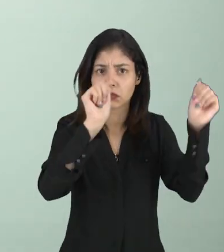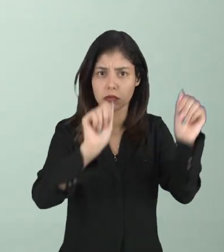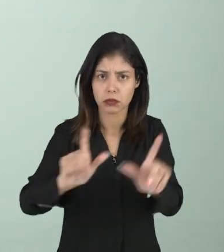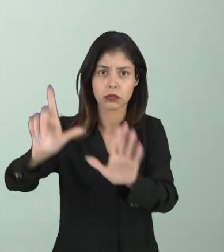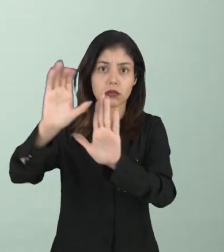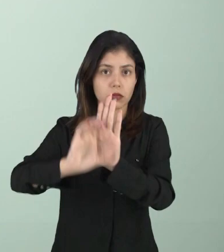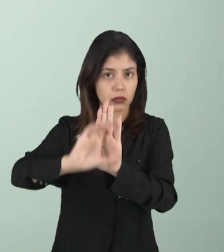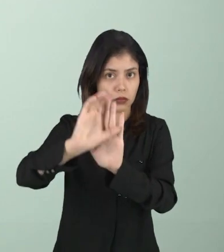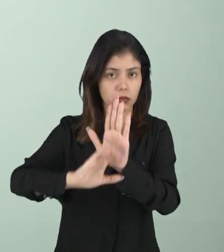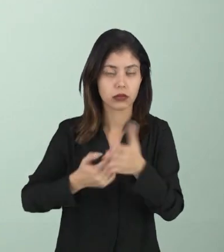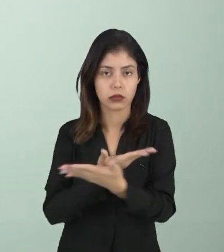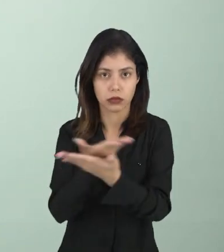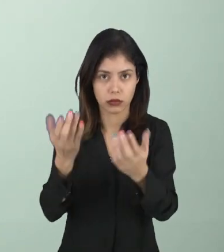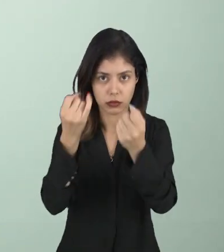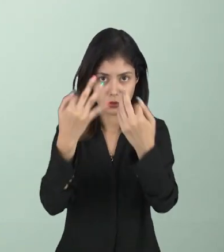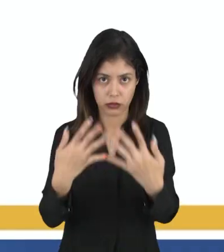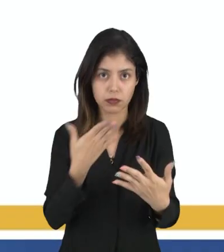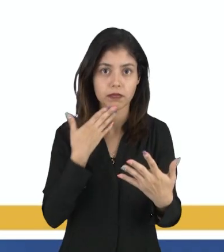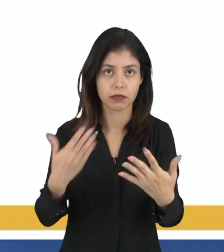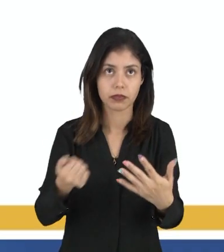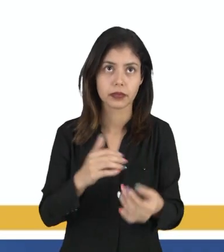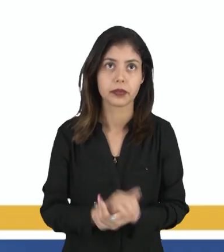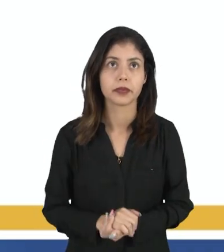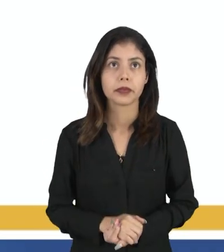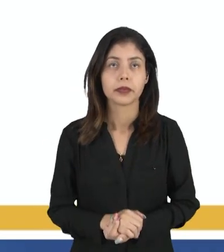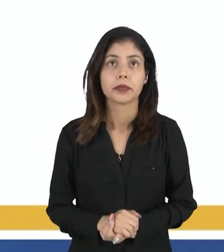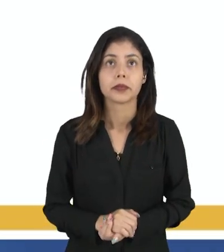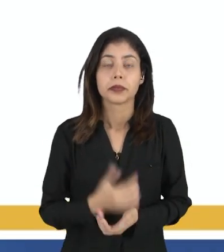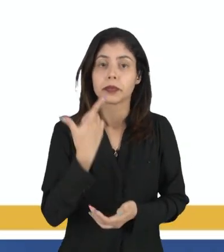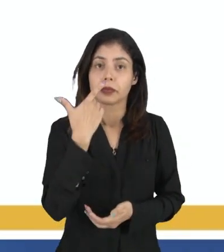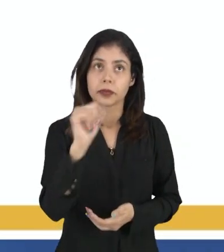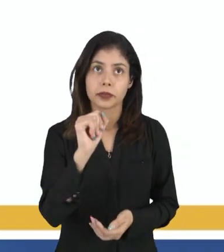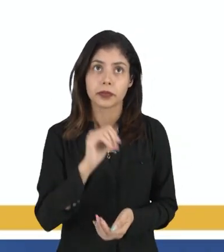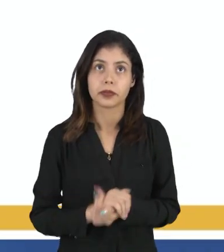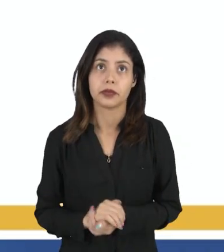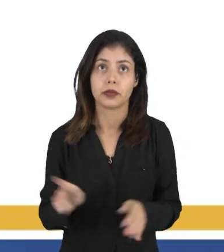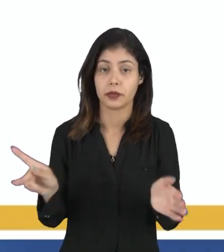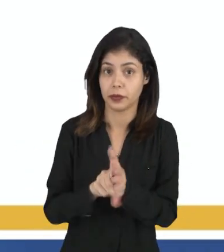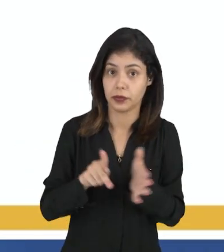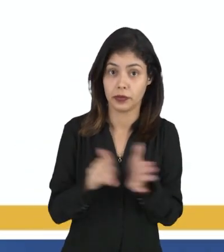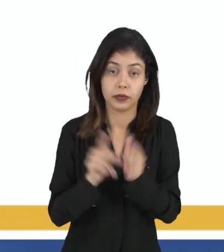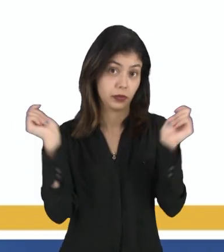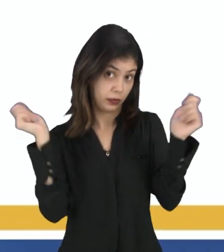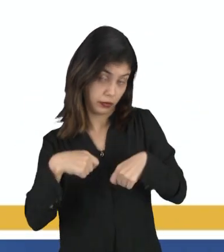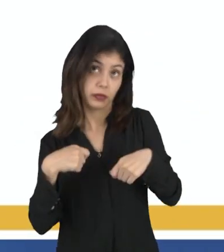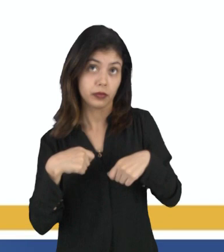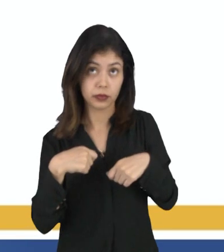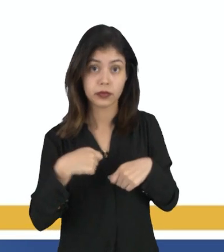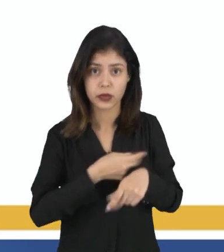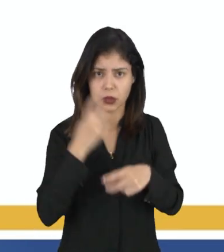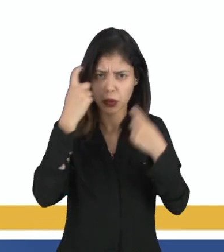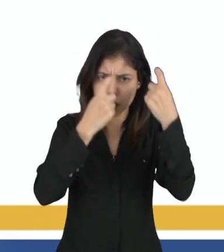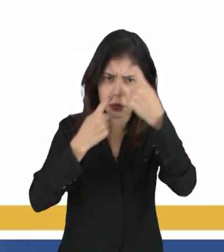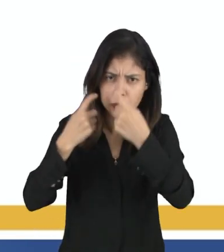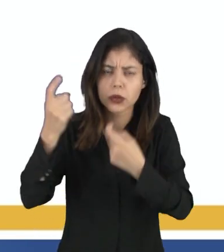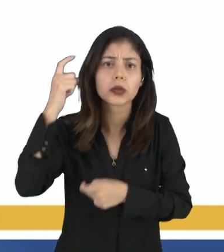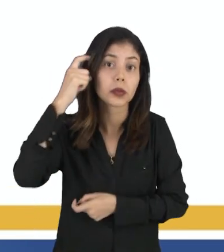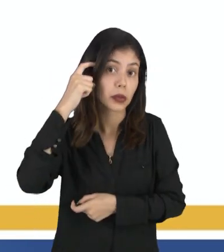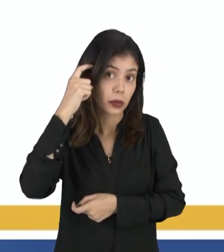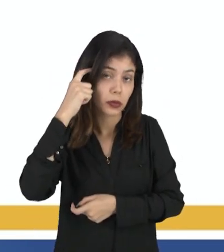o conceito que depois eu vou te explicar melhor. Linguagem é a capacidade que possuímos de expressar